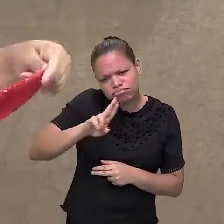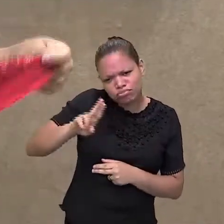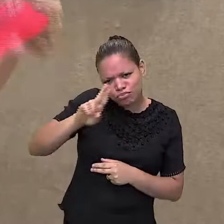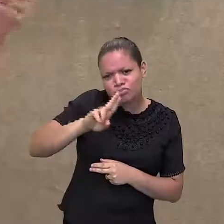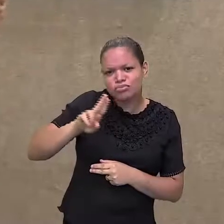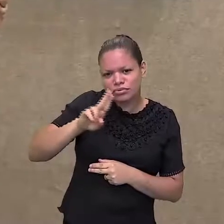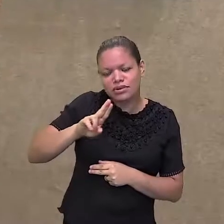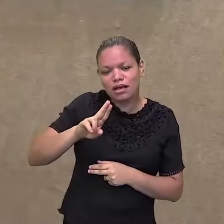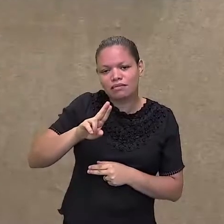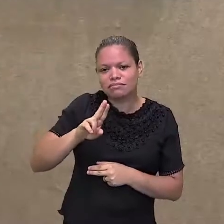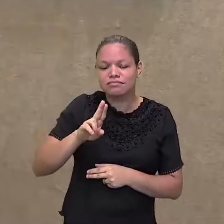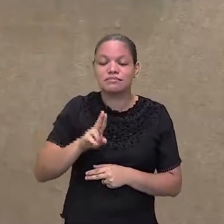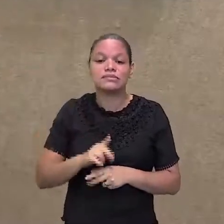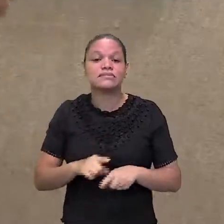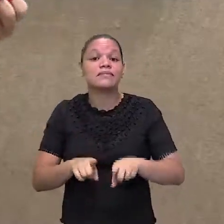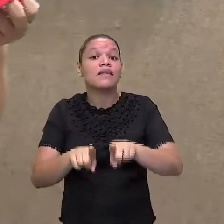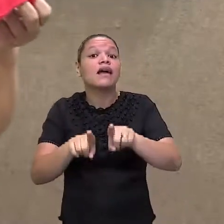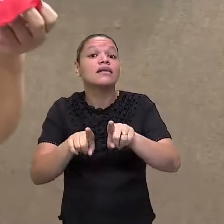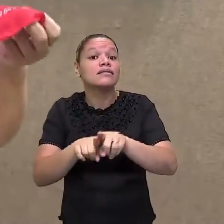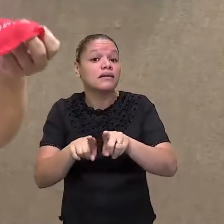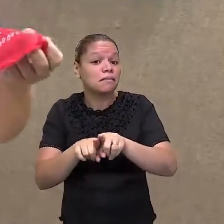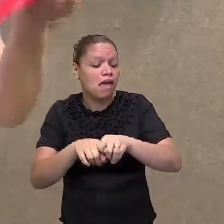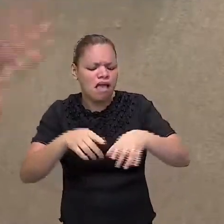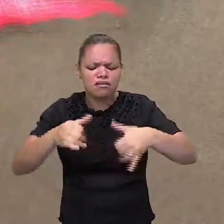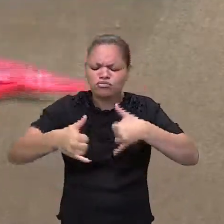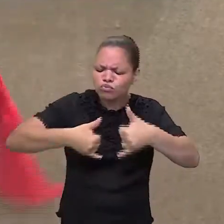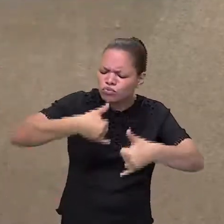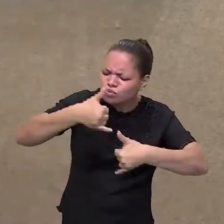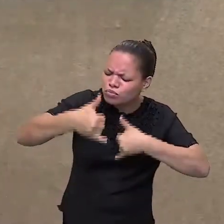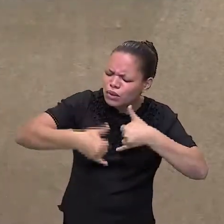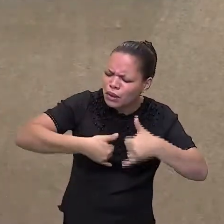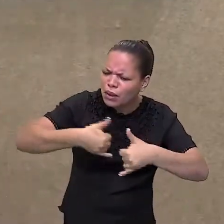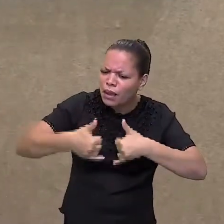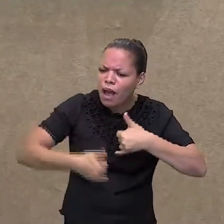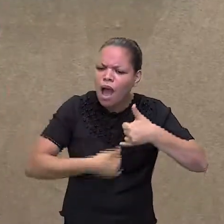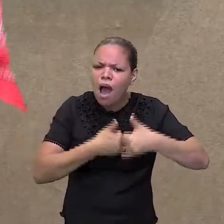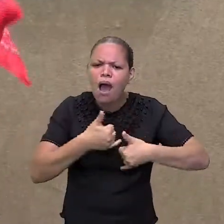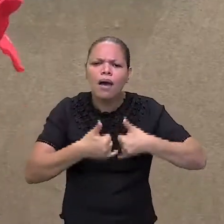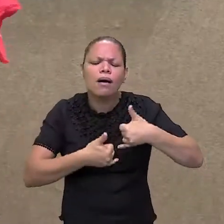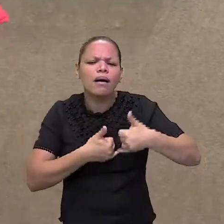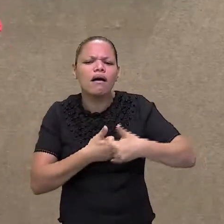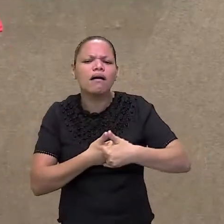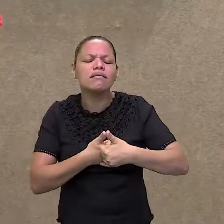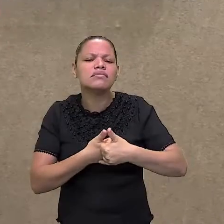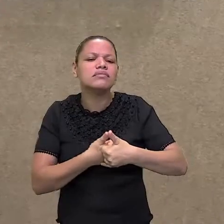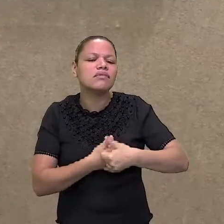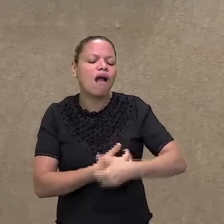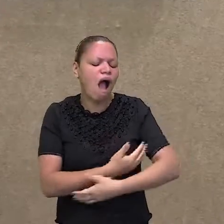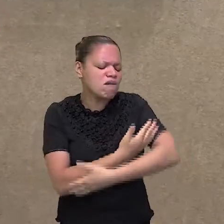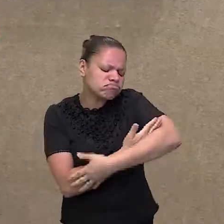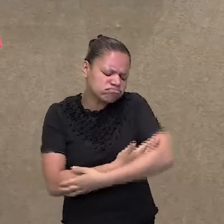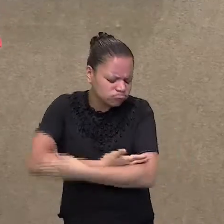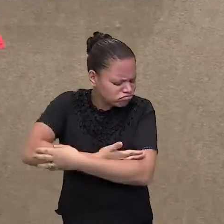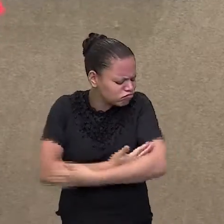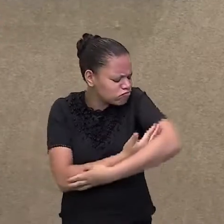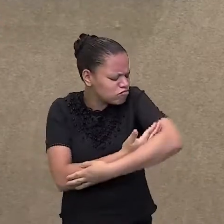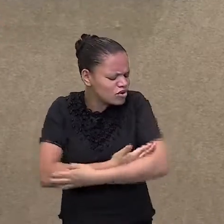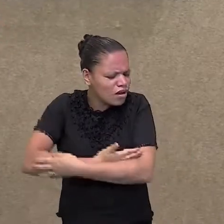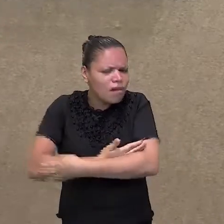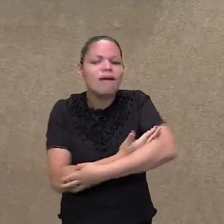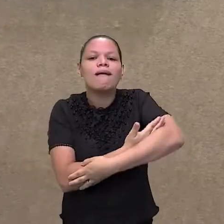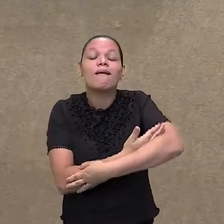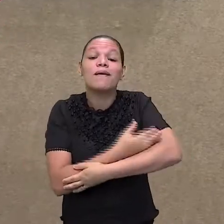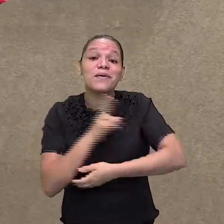mesma forma, se eu estivesse brincando de boneca, eu poderia usar essa estrutura do tecido aqui,